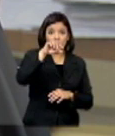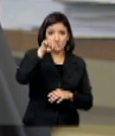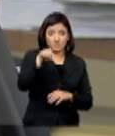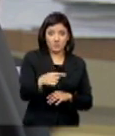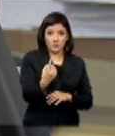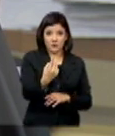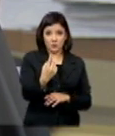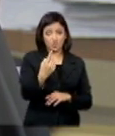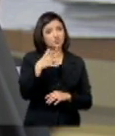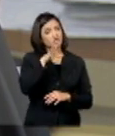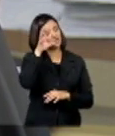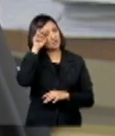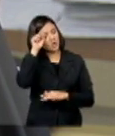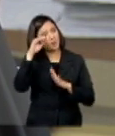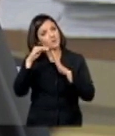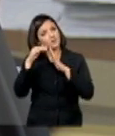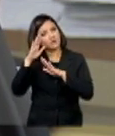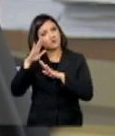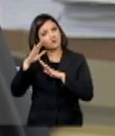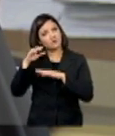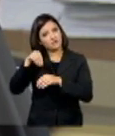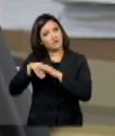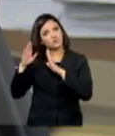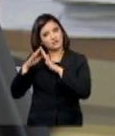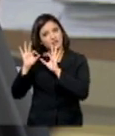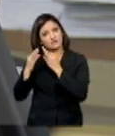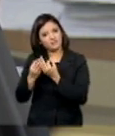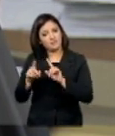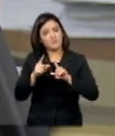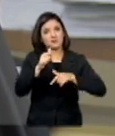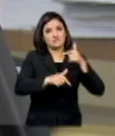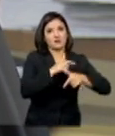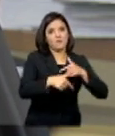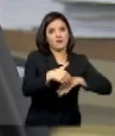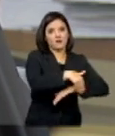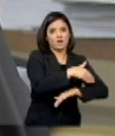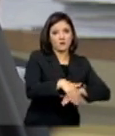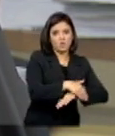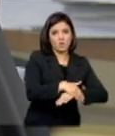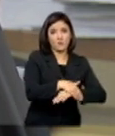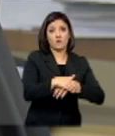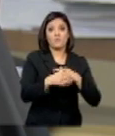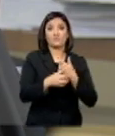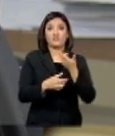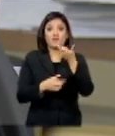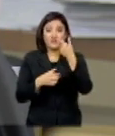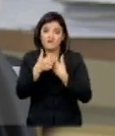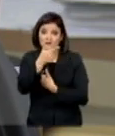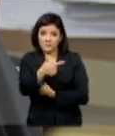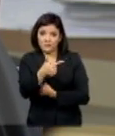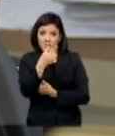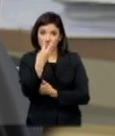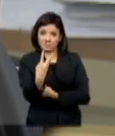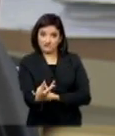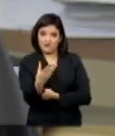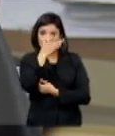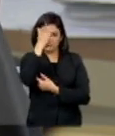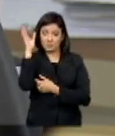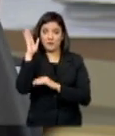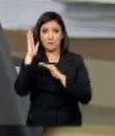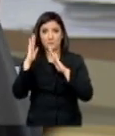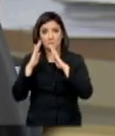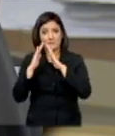família e trabalham na rua 23 jogadores dormem em locais de rua 2,9 dormem